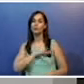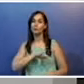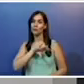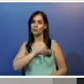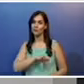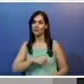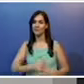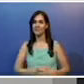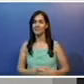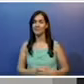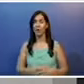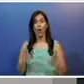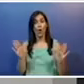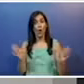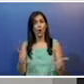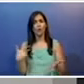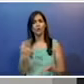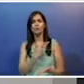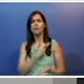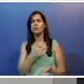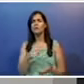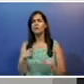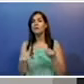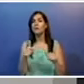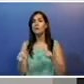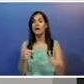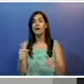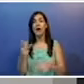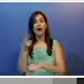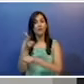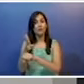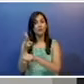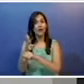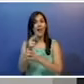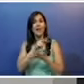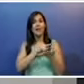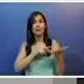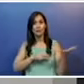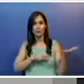portuguesa. Hoje nós vamos trabalhar nessa videoaula leitura,